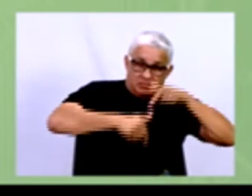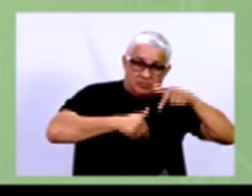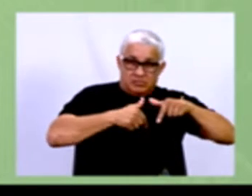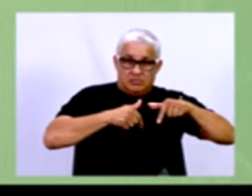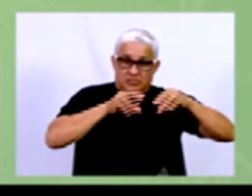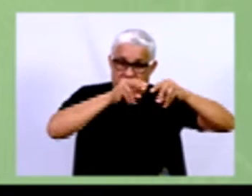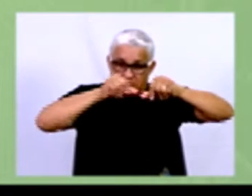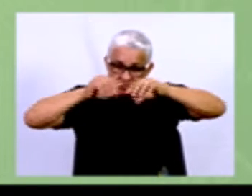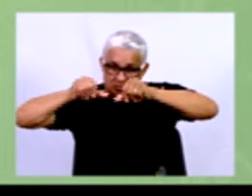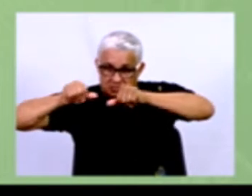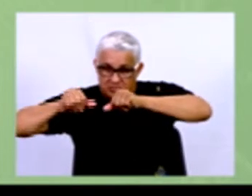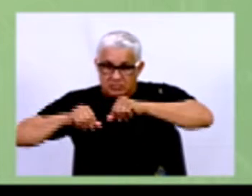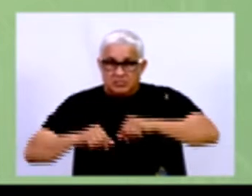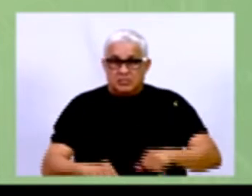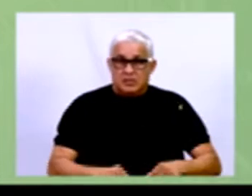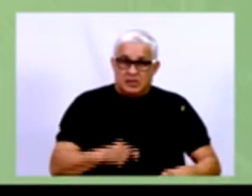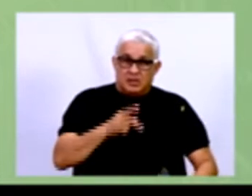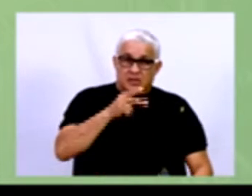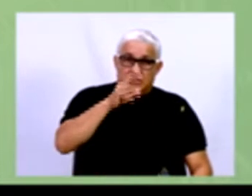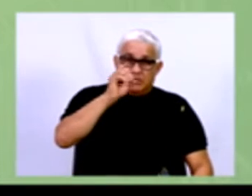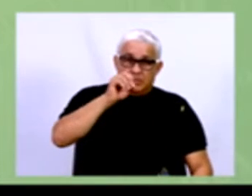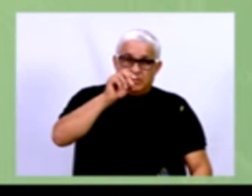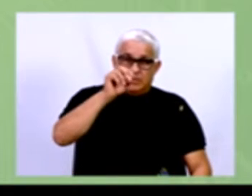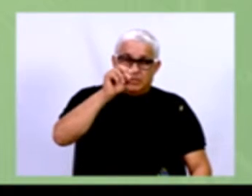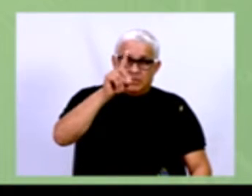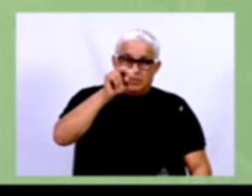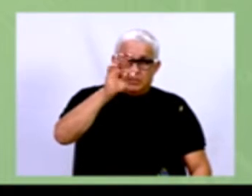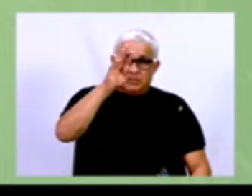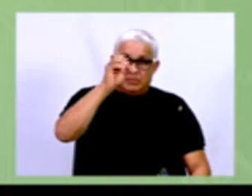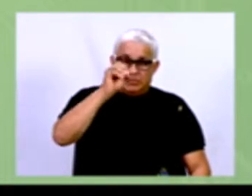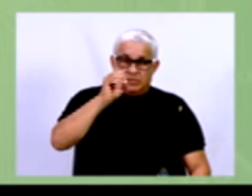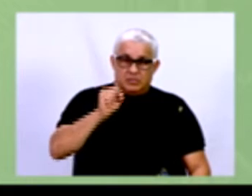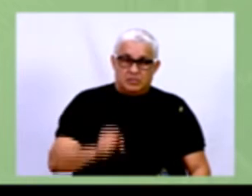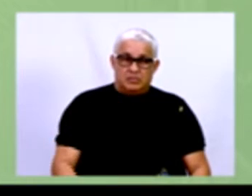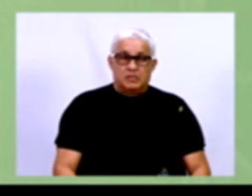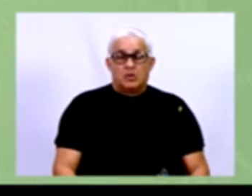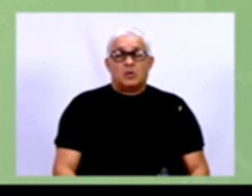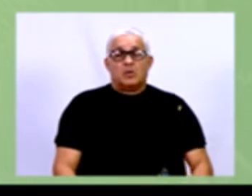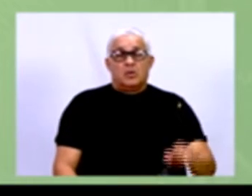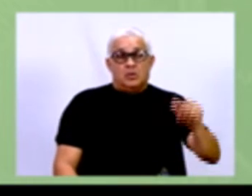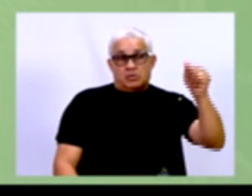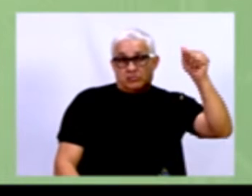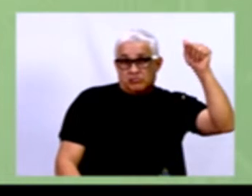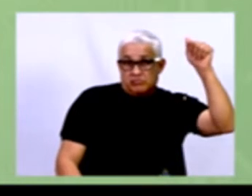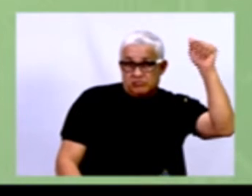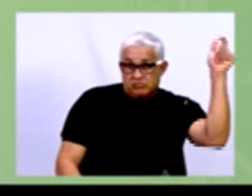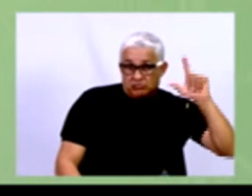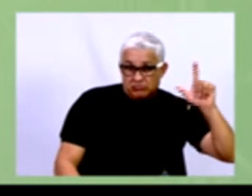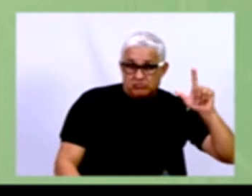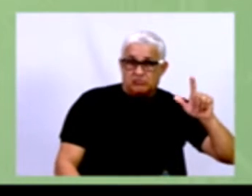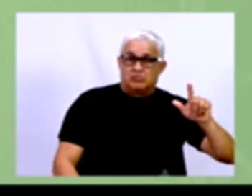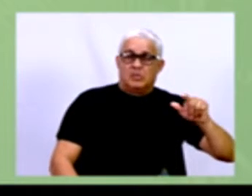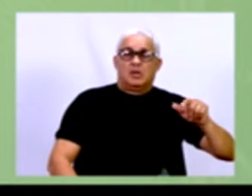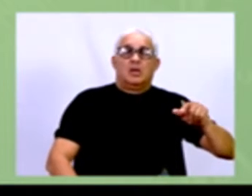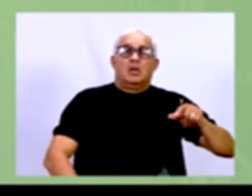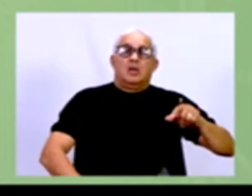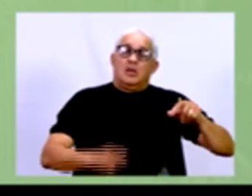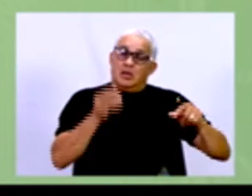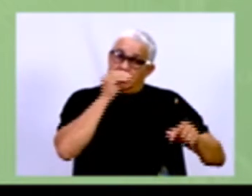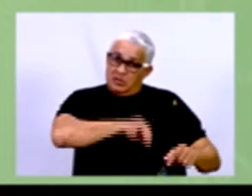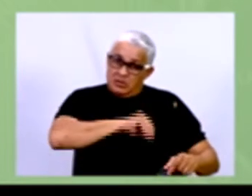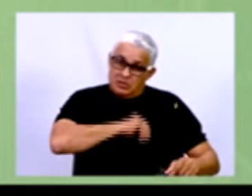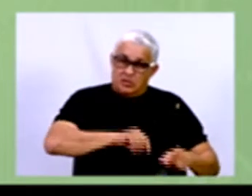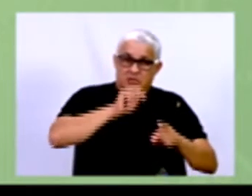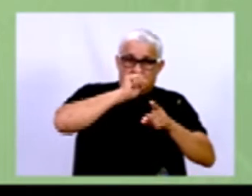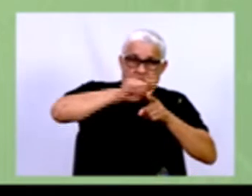lado real da economia, por isso eu disse real. O fluxo azul são rendas, aluguéis, juros e